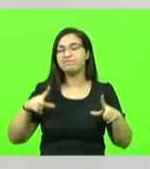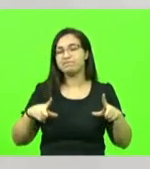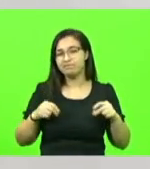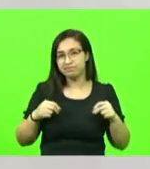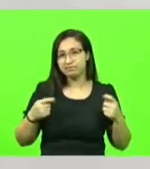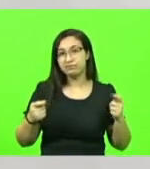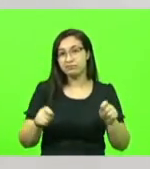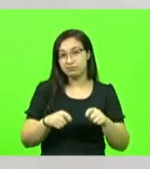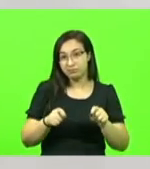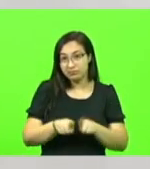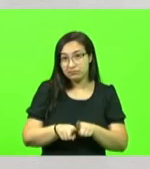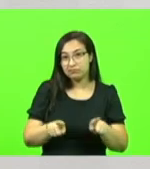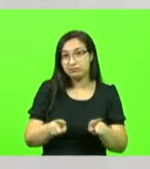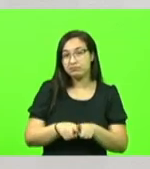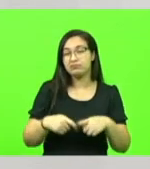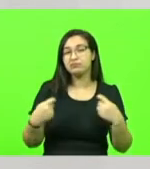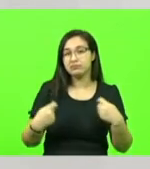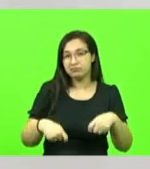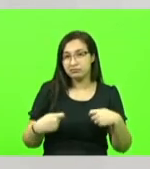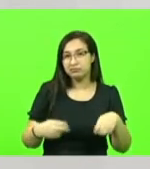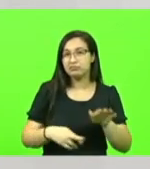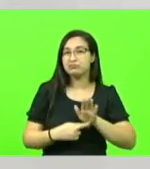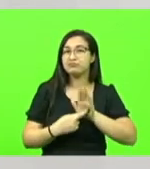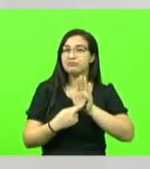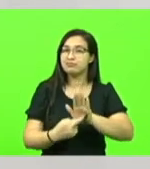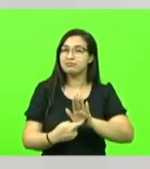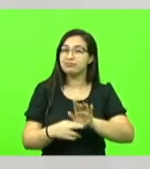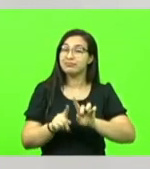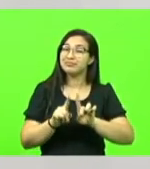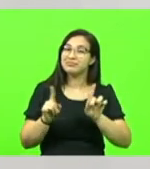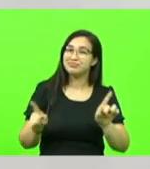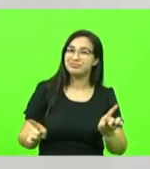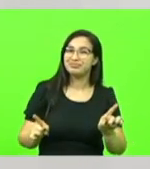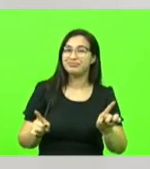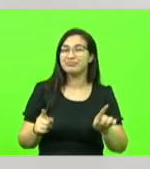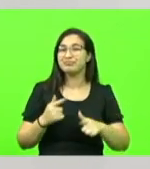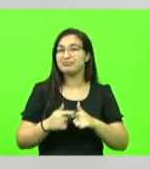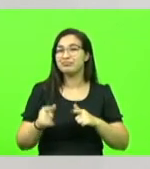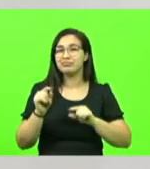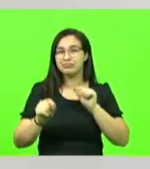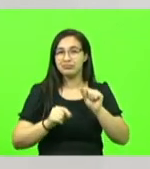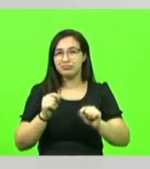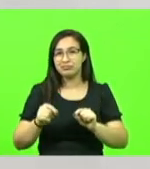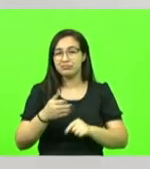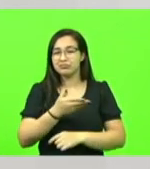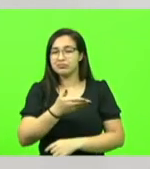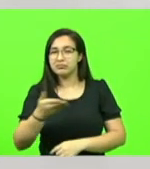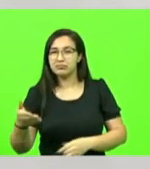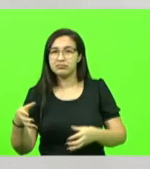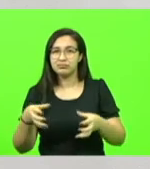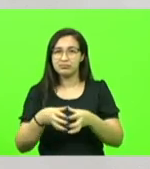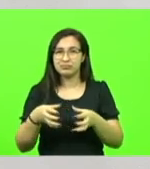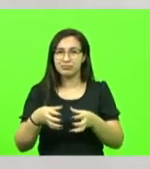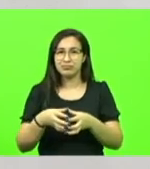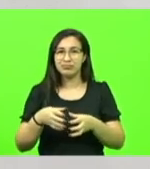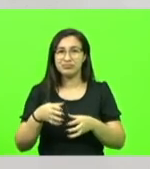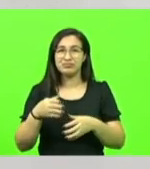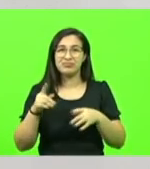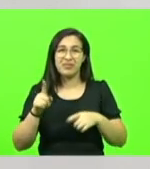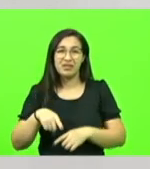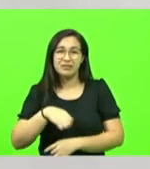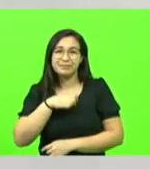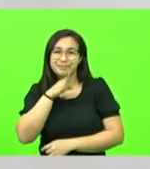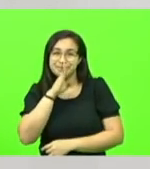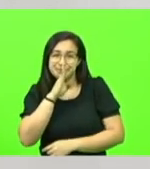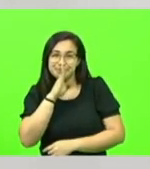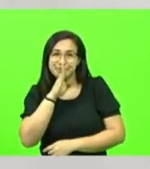ser representadas. O problema é que, politicamente, geralmente, essas pessoas são silenciosas. Elas não